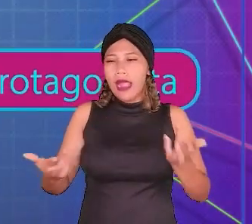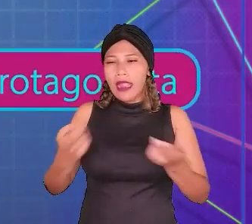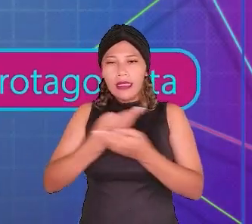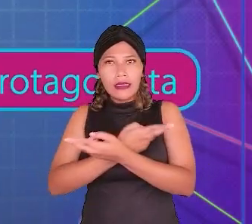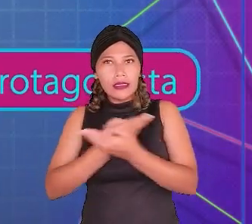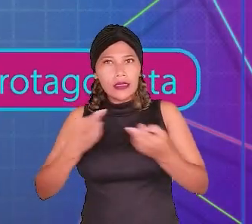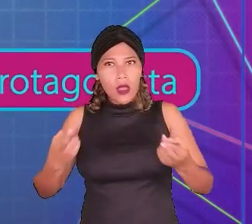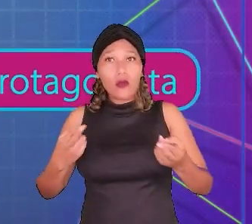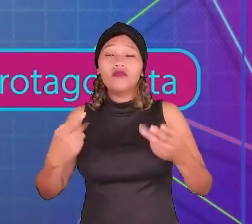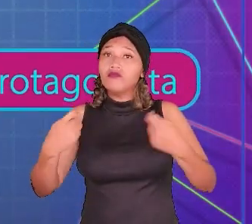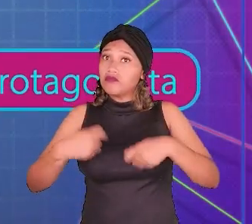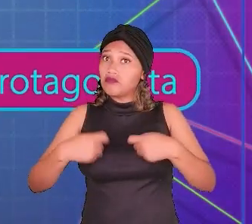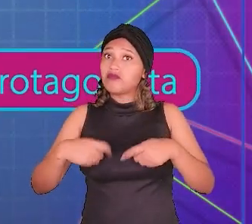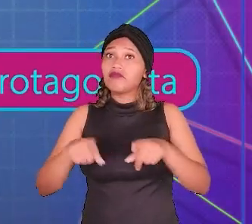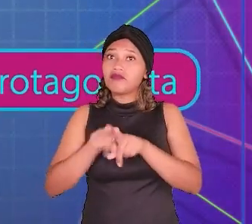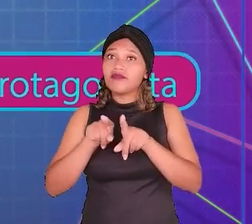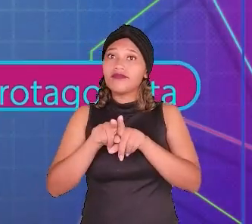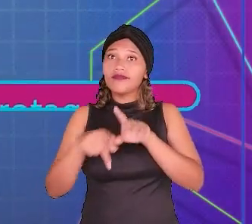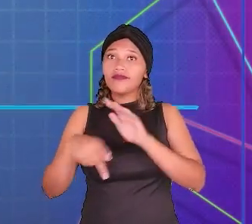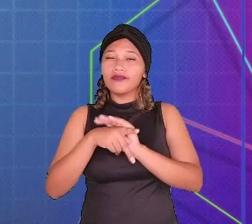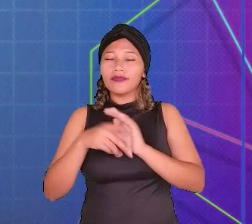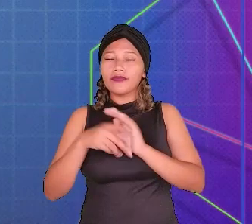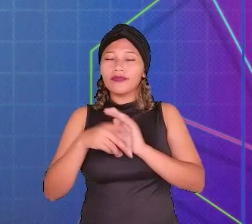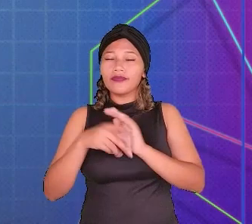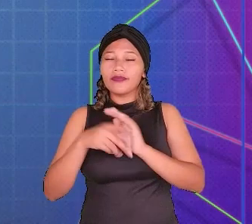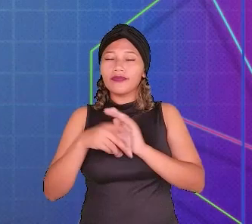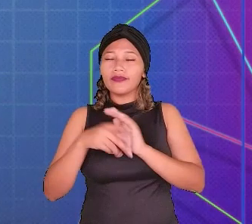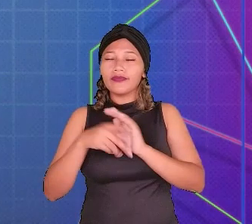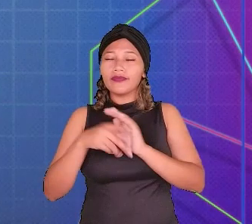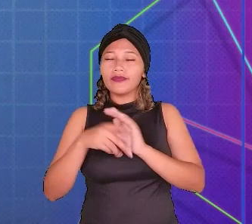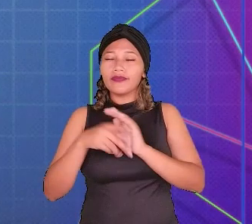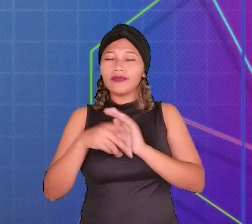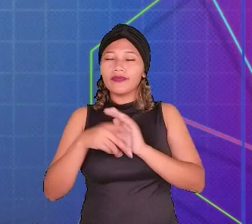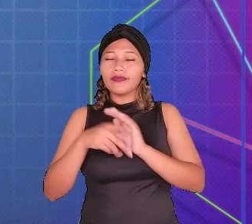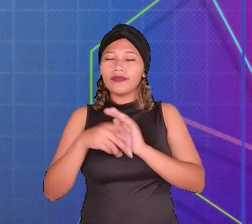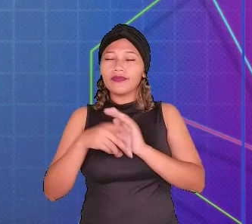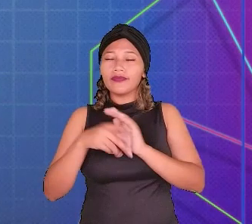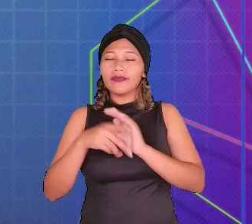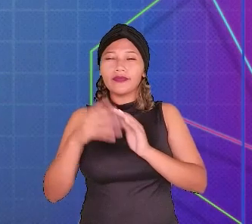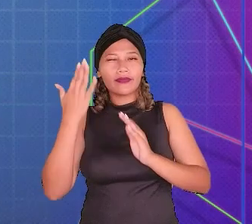relação entre o vilão e o seu protagonista. Reforço, análise da relação entre a